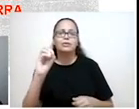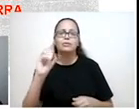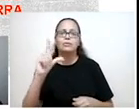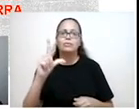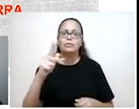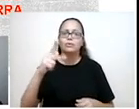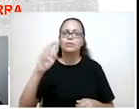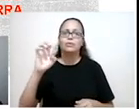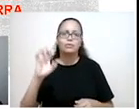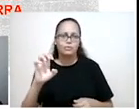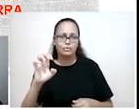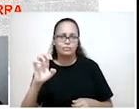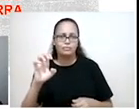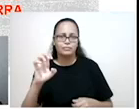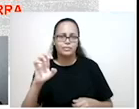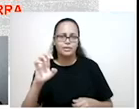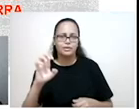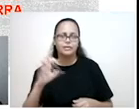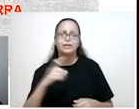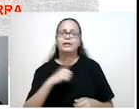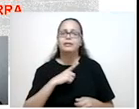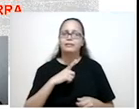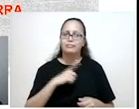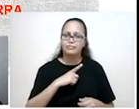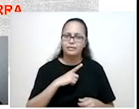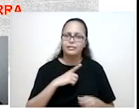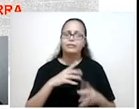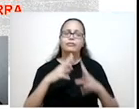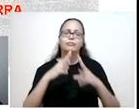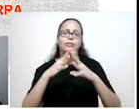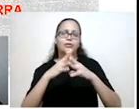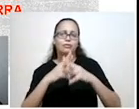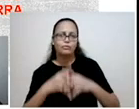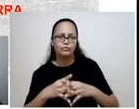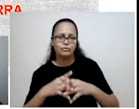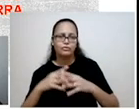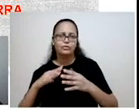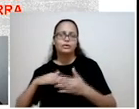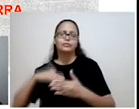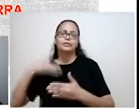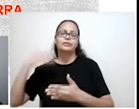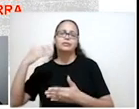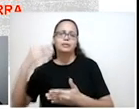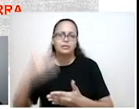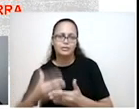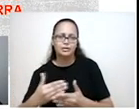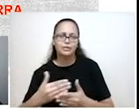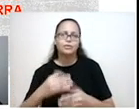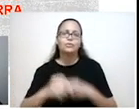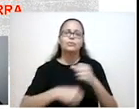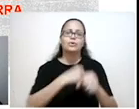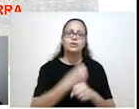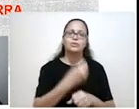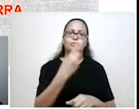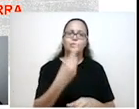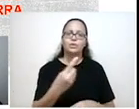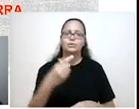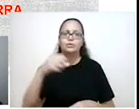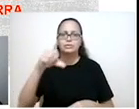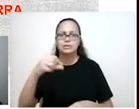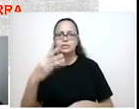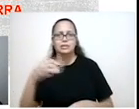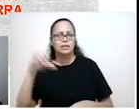tentativa deu início a um conflito armado que se estendeu até 1939. As